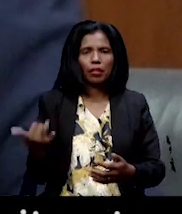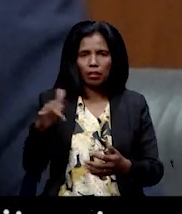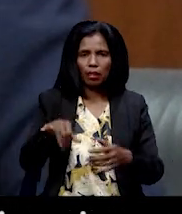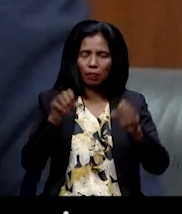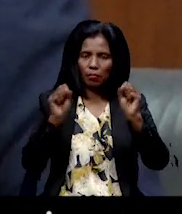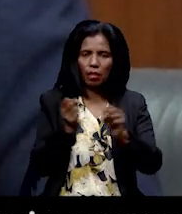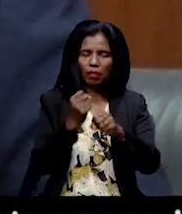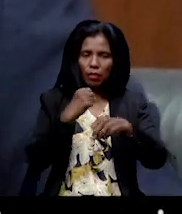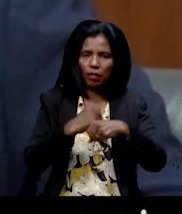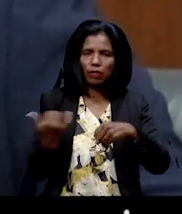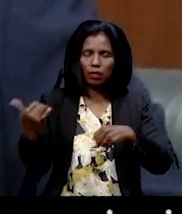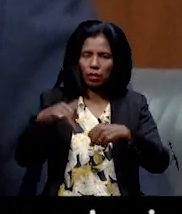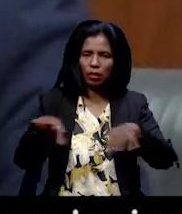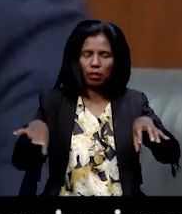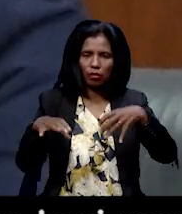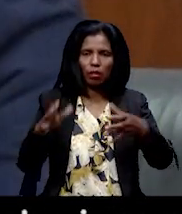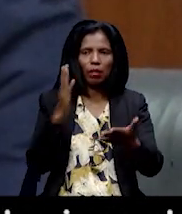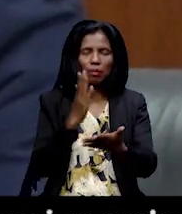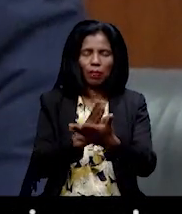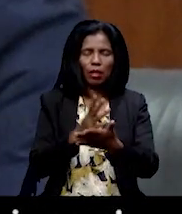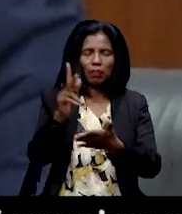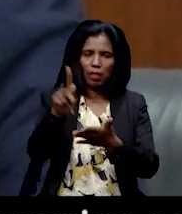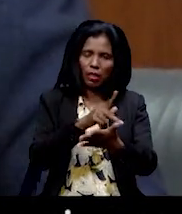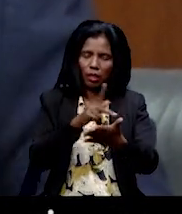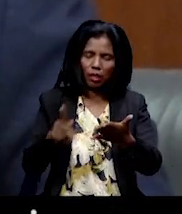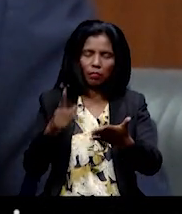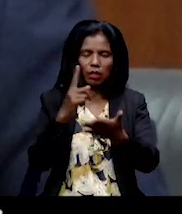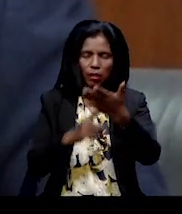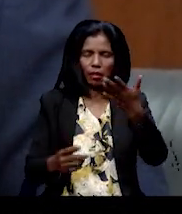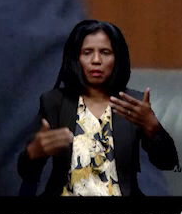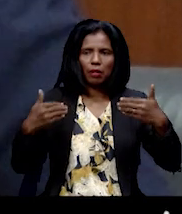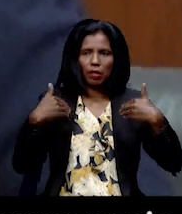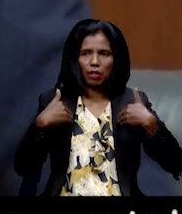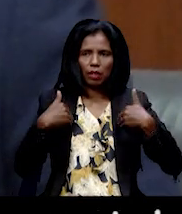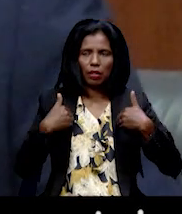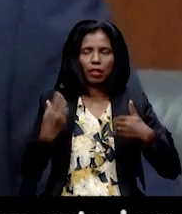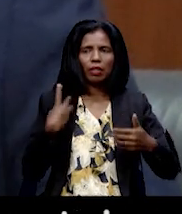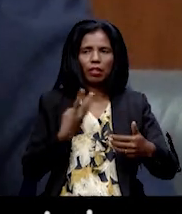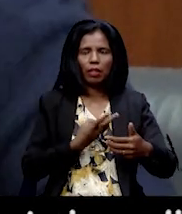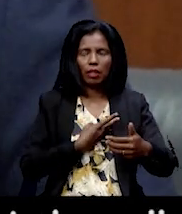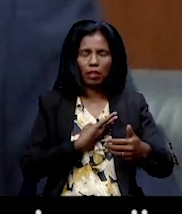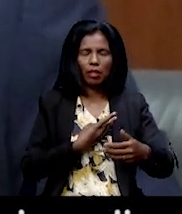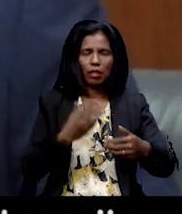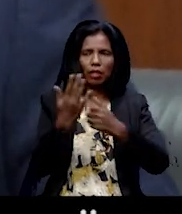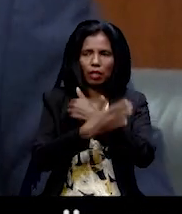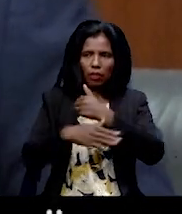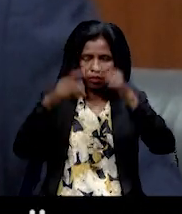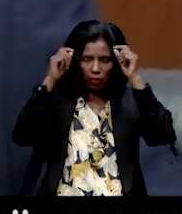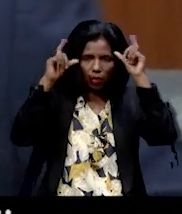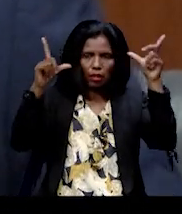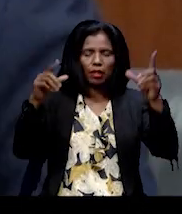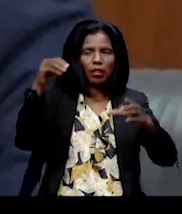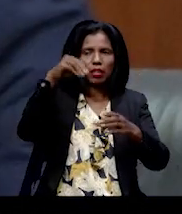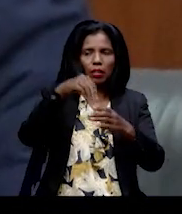halo sernia servisu hodi halo prevensi ba krimi saida det bermakat atau kontese iya itu ne teritoria timur leste tomak